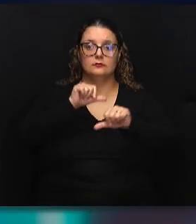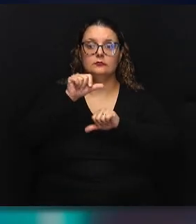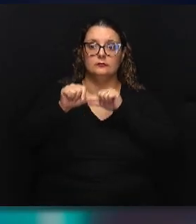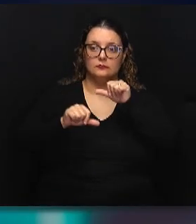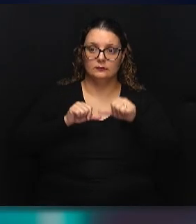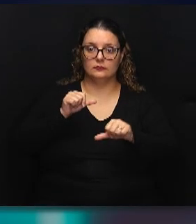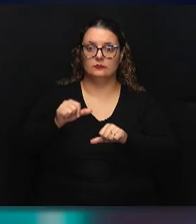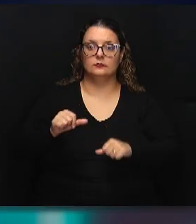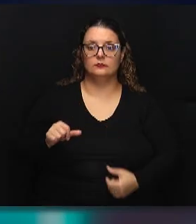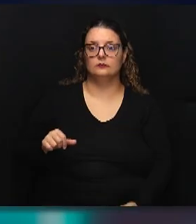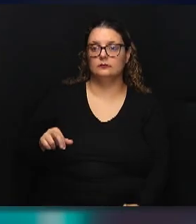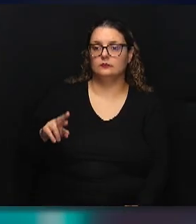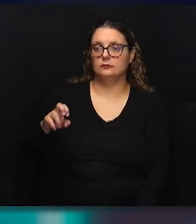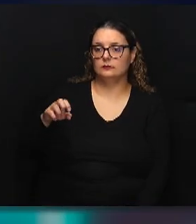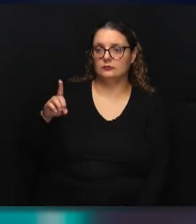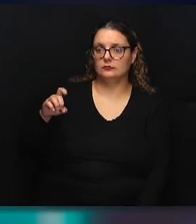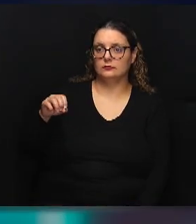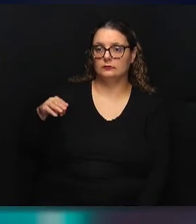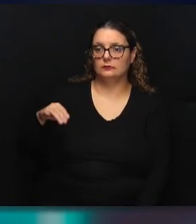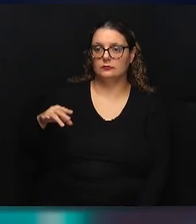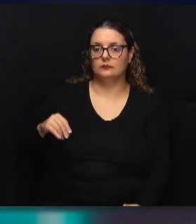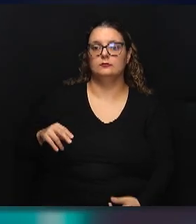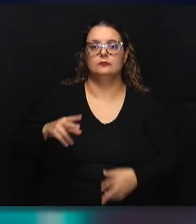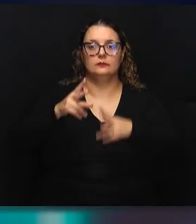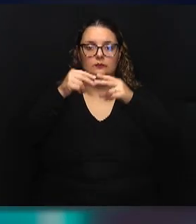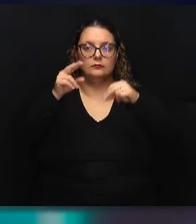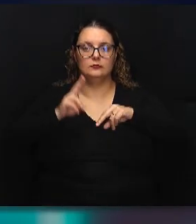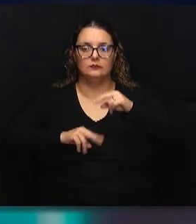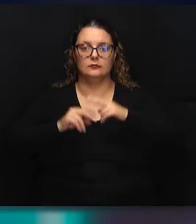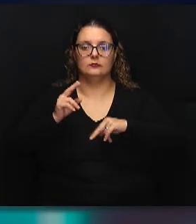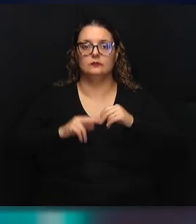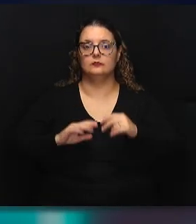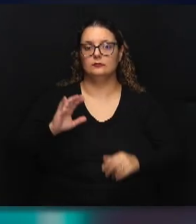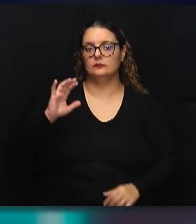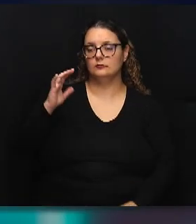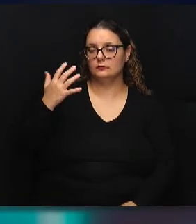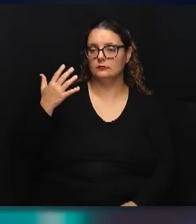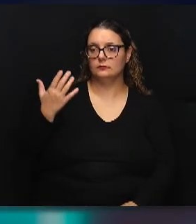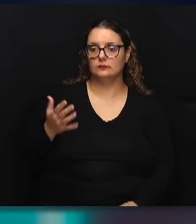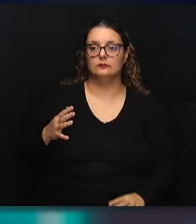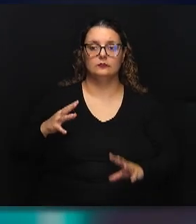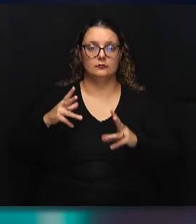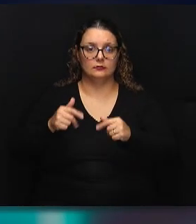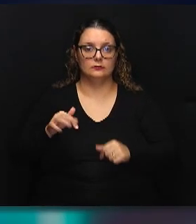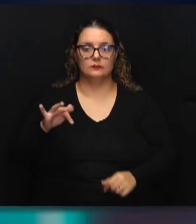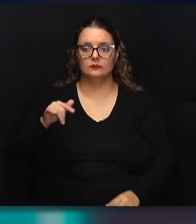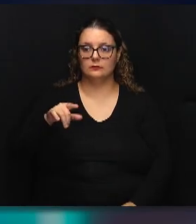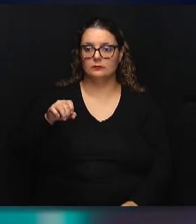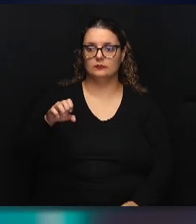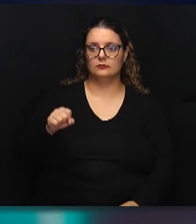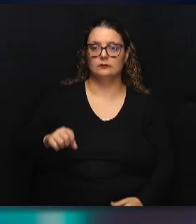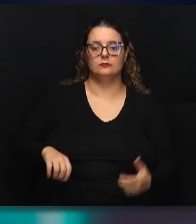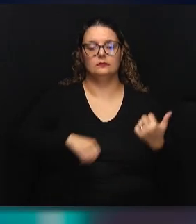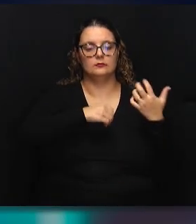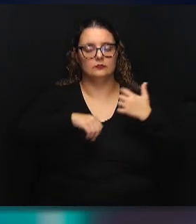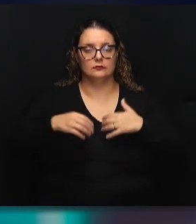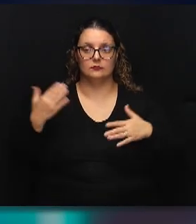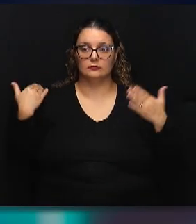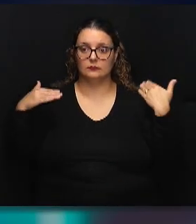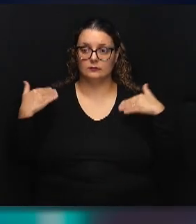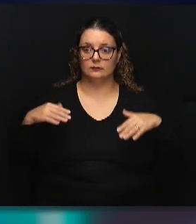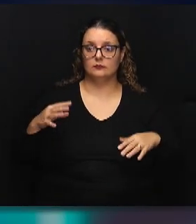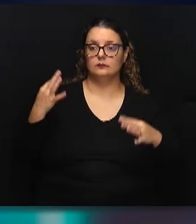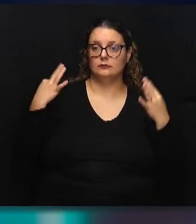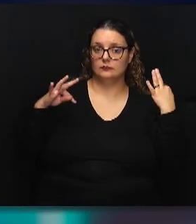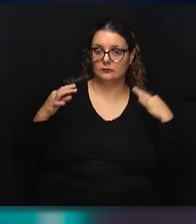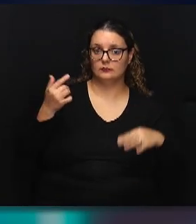É randômico. Então, agora que estamos com Festa Junina em evidência, vai aparecer. Mas tudo que for fixo, orquestra, passeio turístico também permanece.